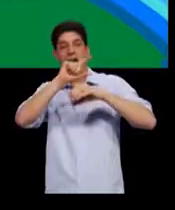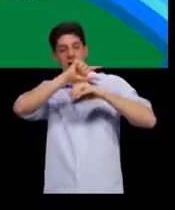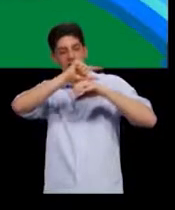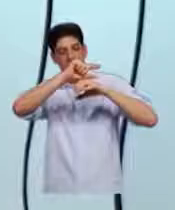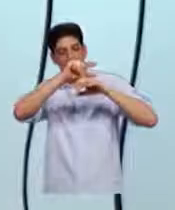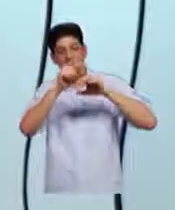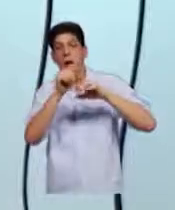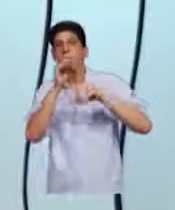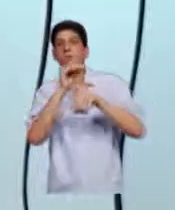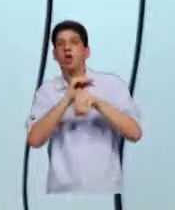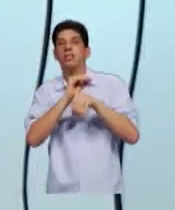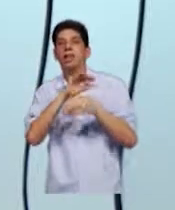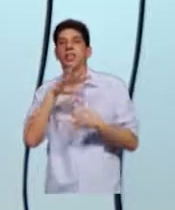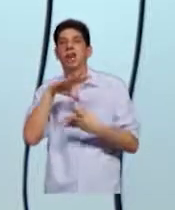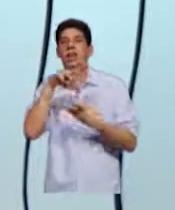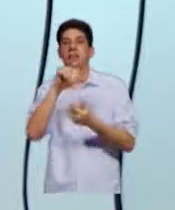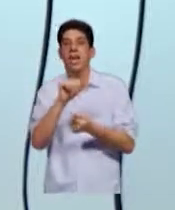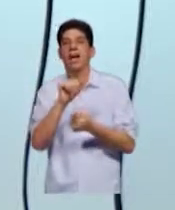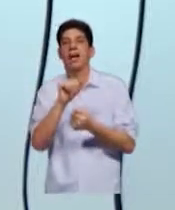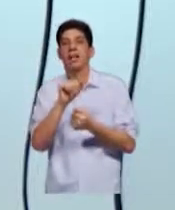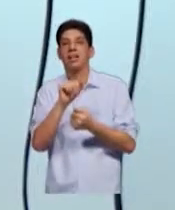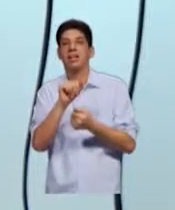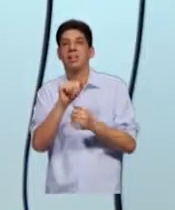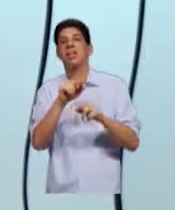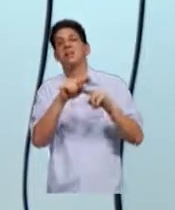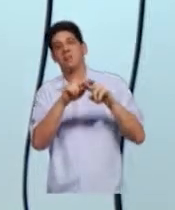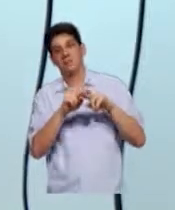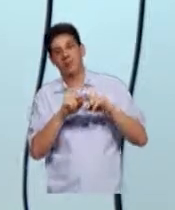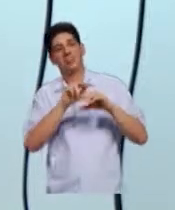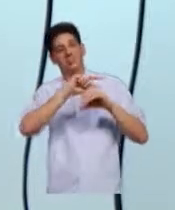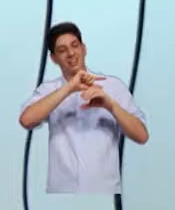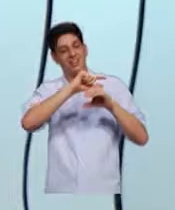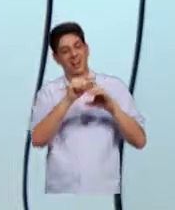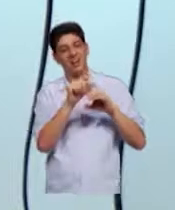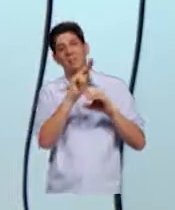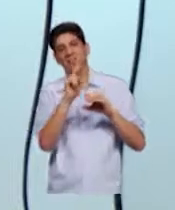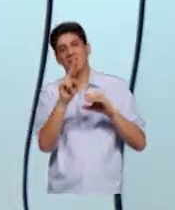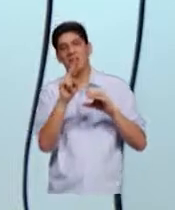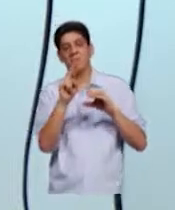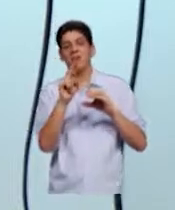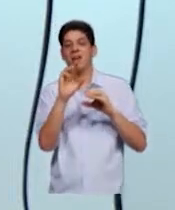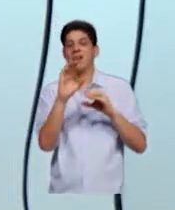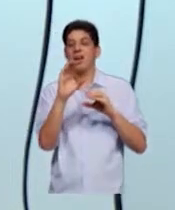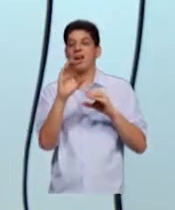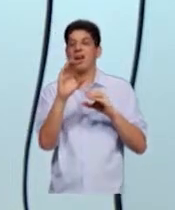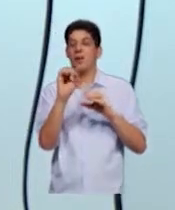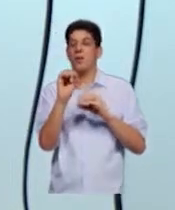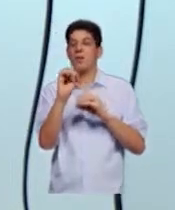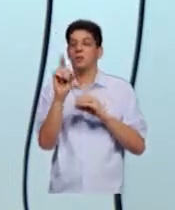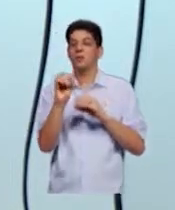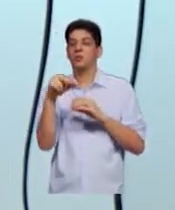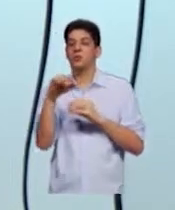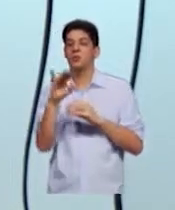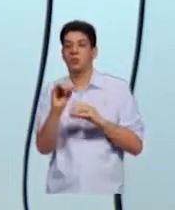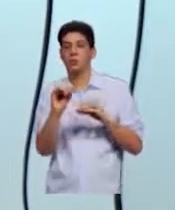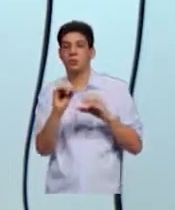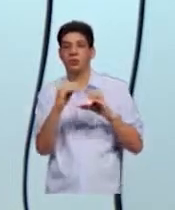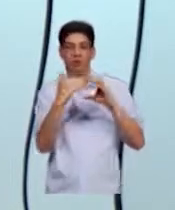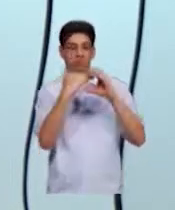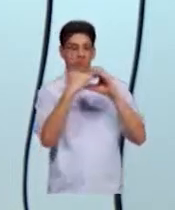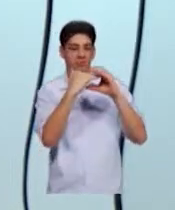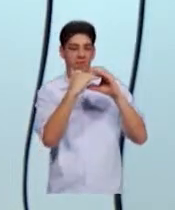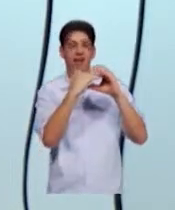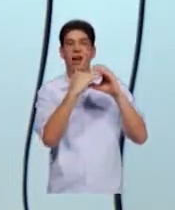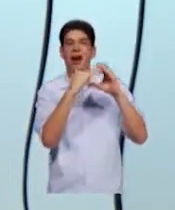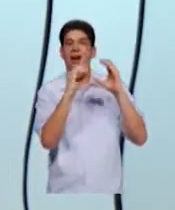superfície terrestre, que a gente vai falar que é a camada de ozônio. Essa camada de ozônio ela é muito importante para